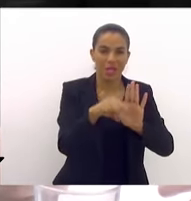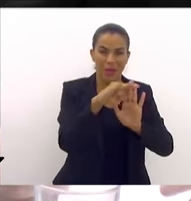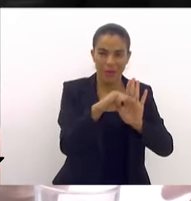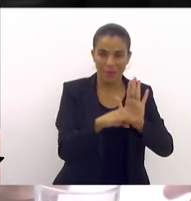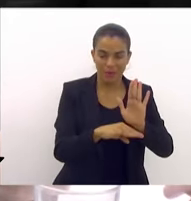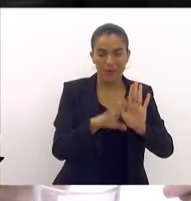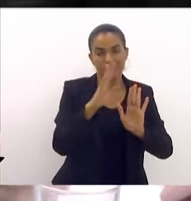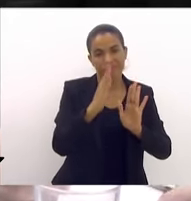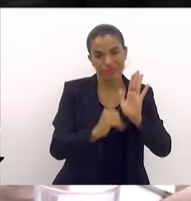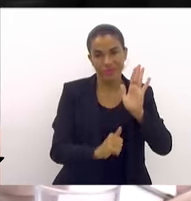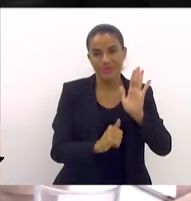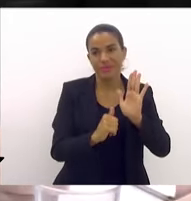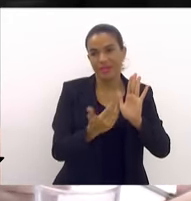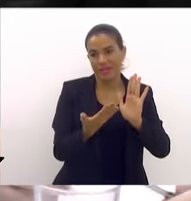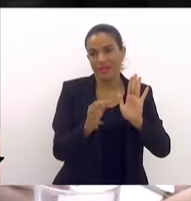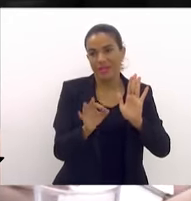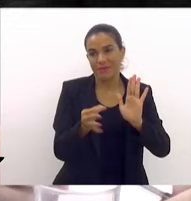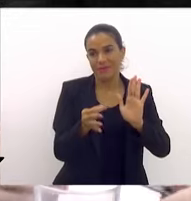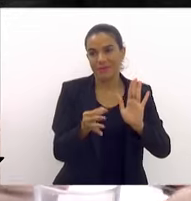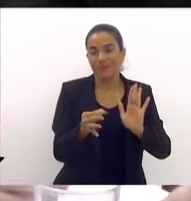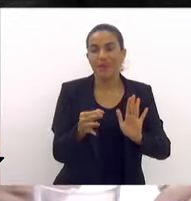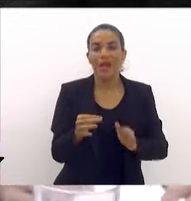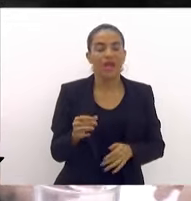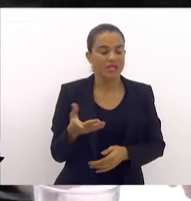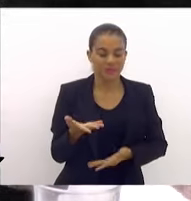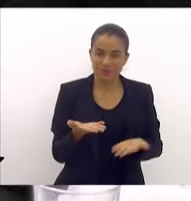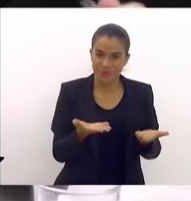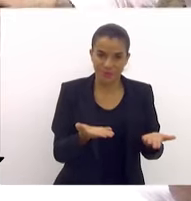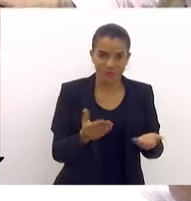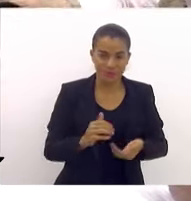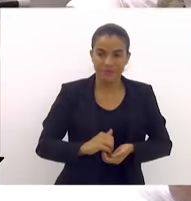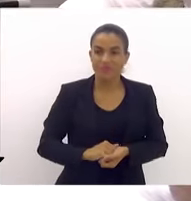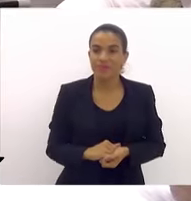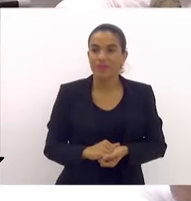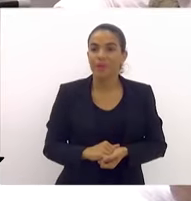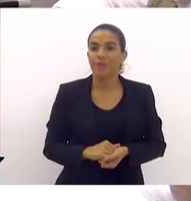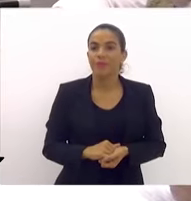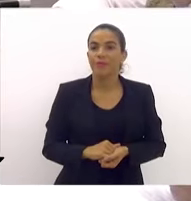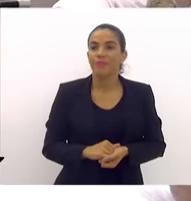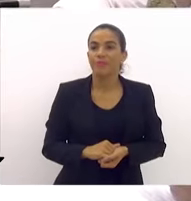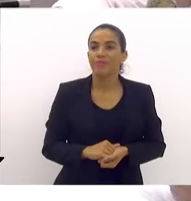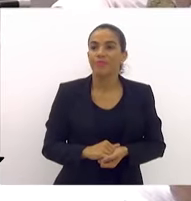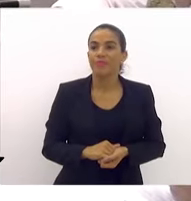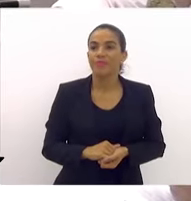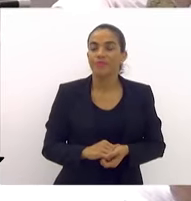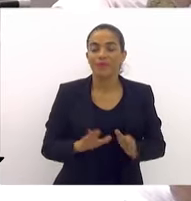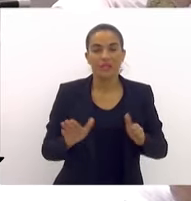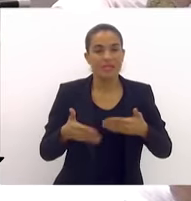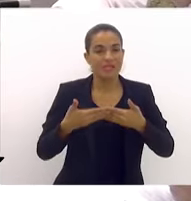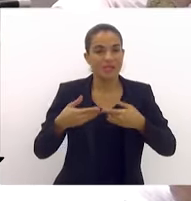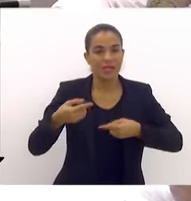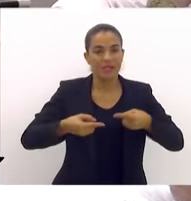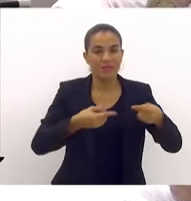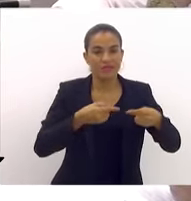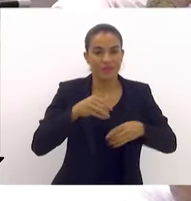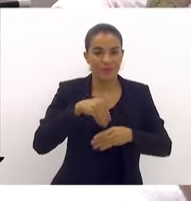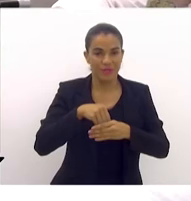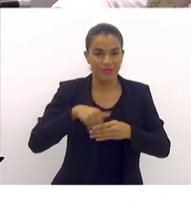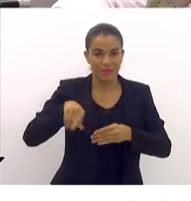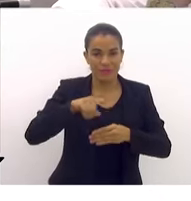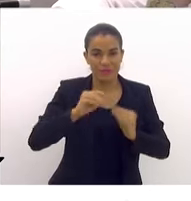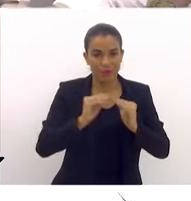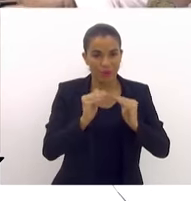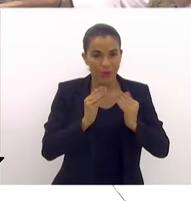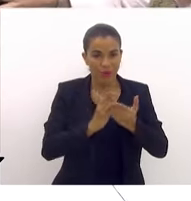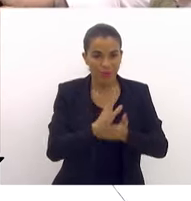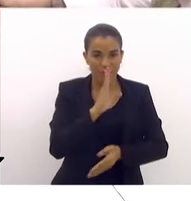suprime-se o artigo 3º do projeto. Resolvido. É isso. Perfeito. Então, encerrada a discussão, em votação, senhores que